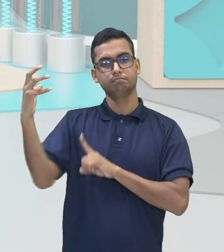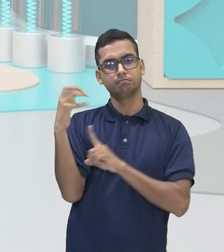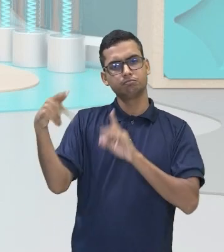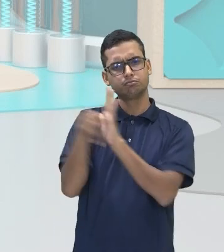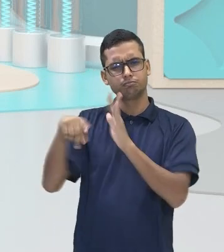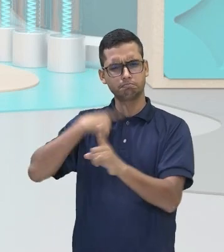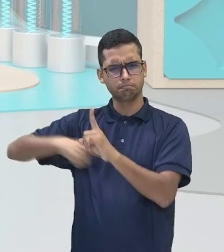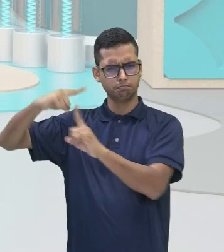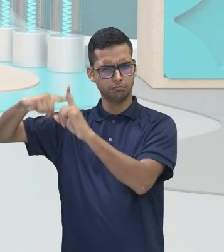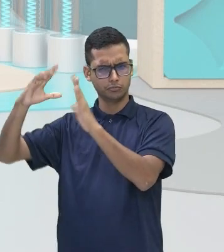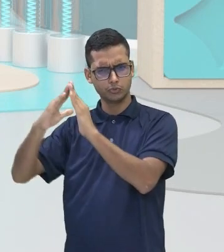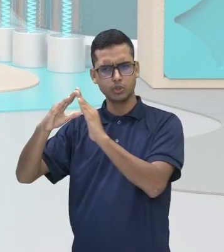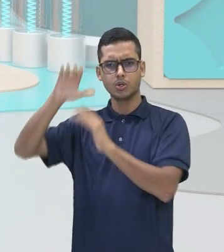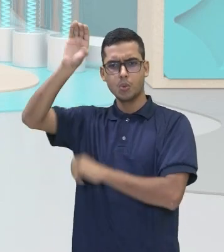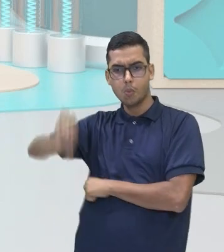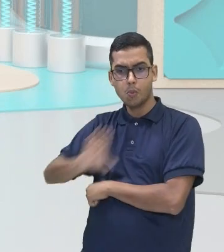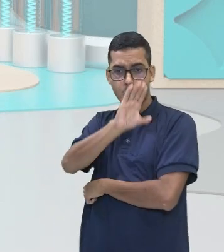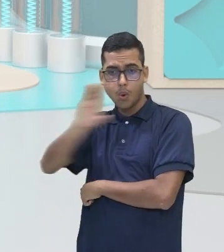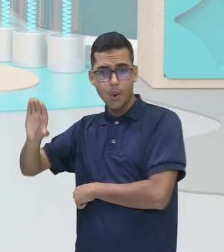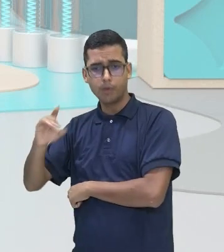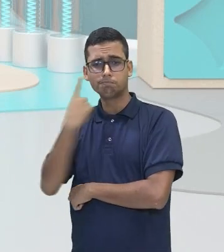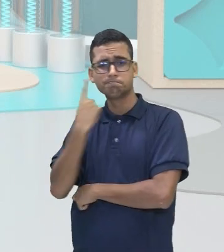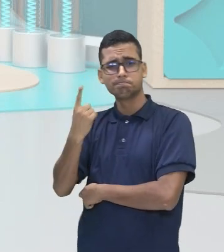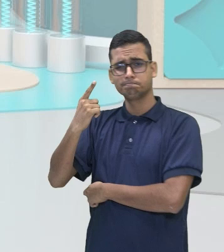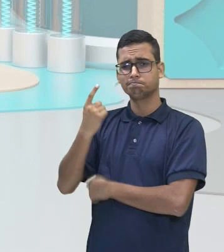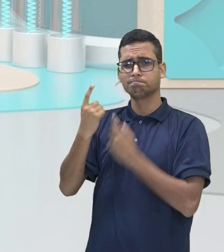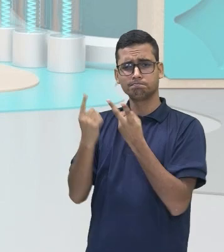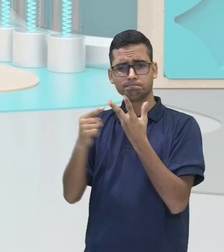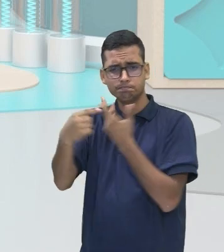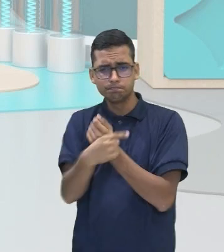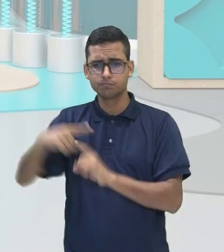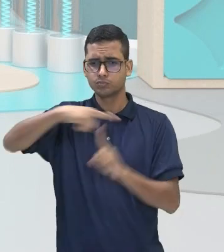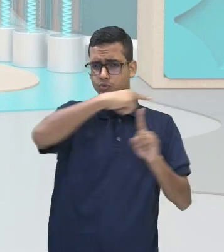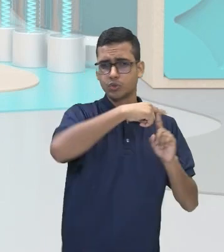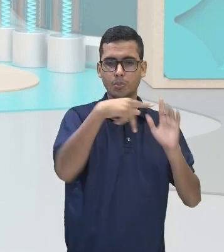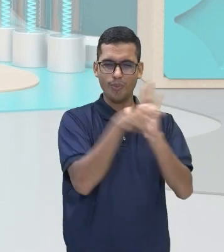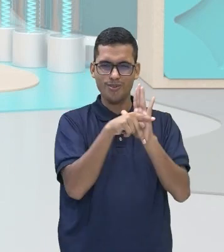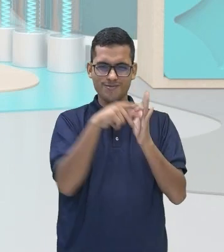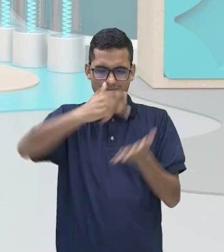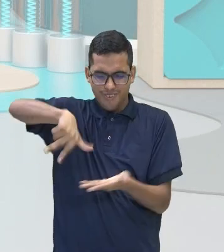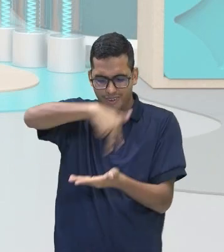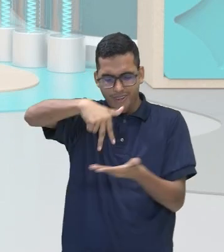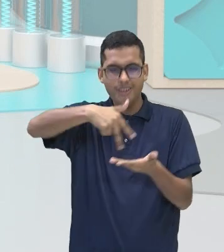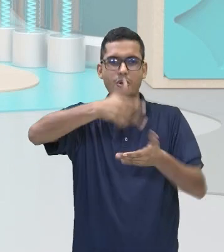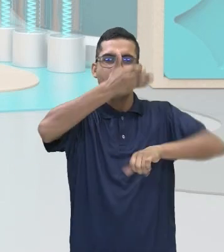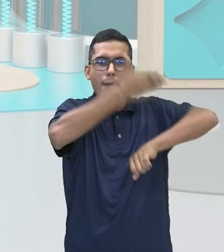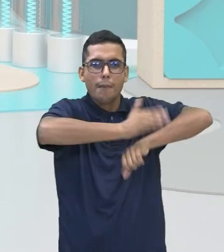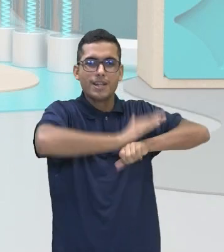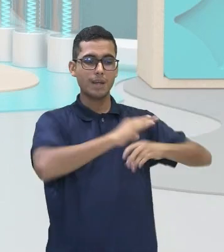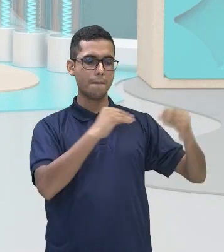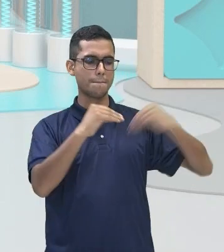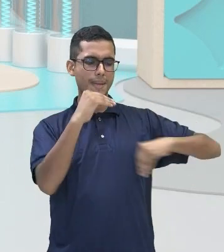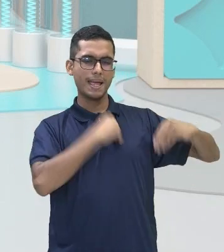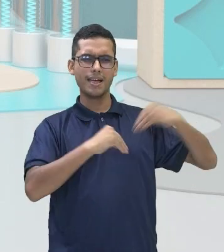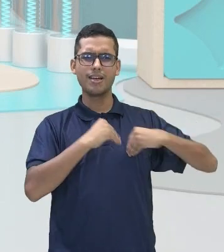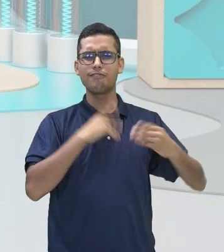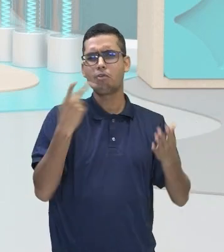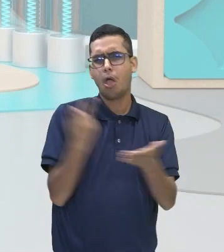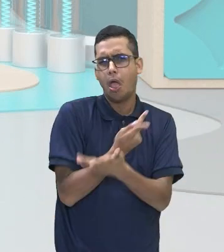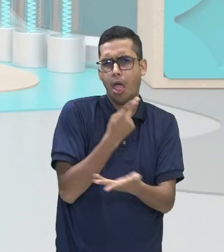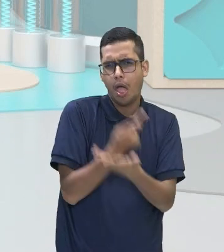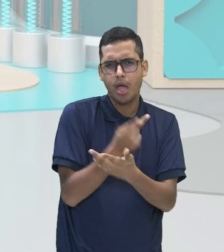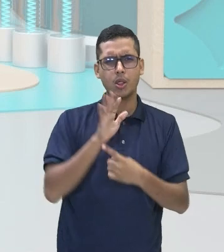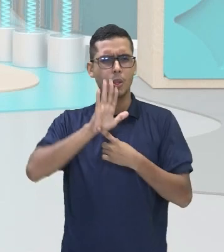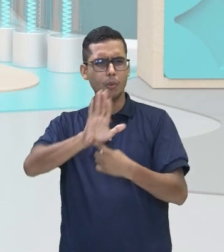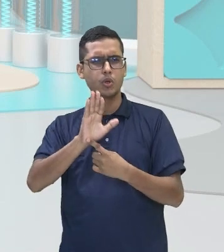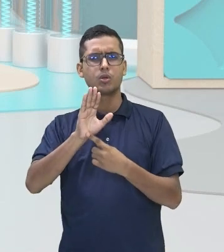que via muitas formas de dança como imorais ou como práticas pecaminosas, por usar o corpo, movimentar o